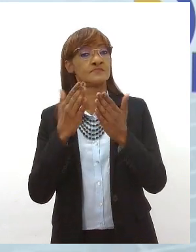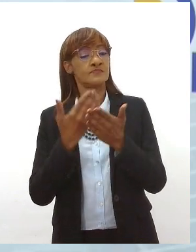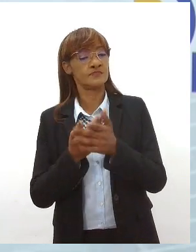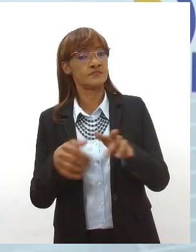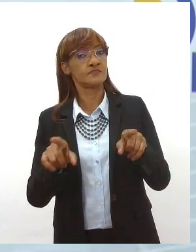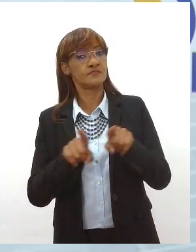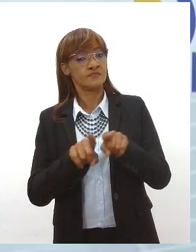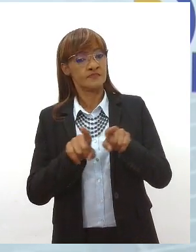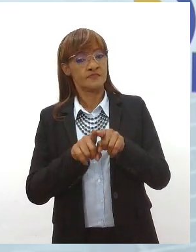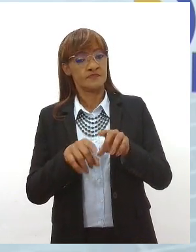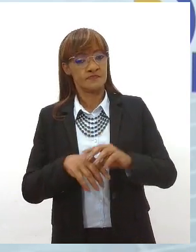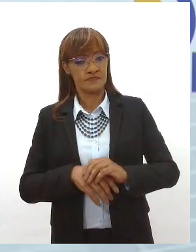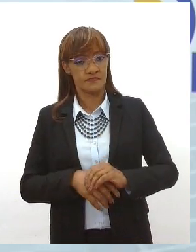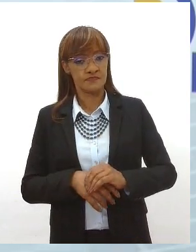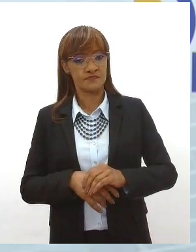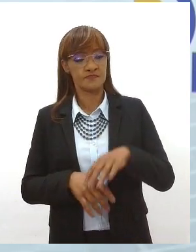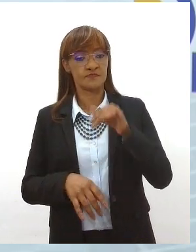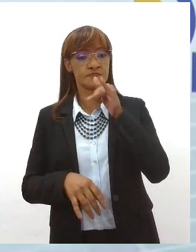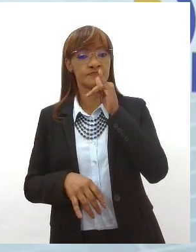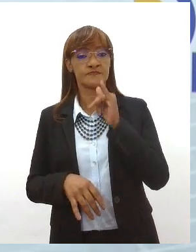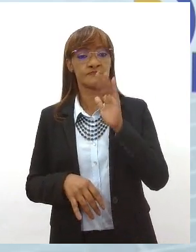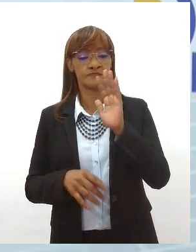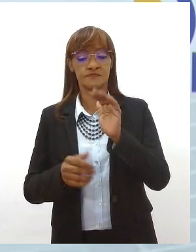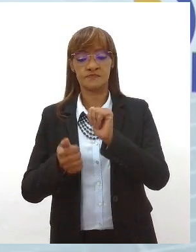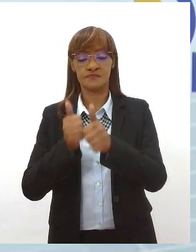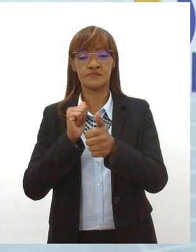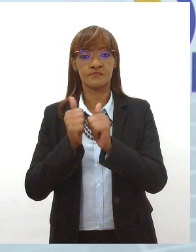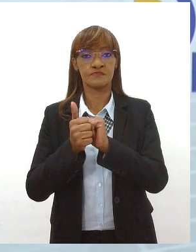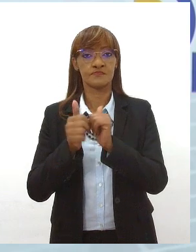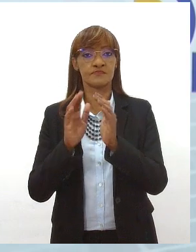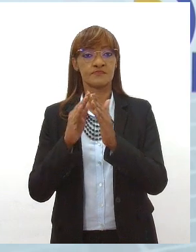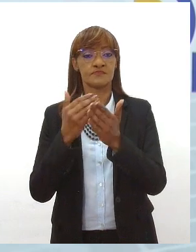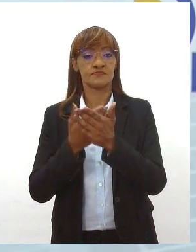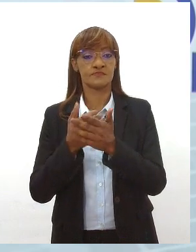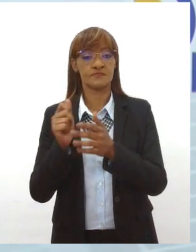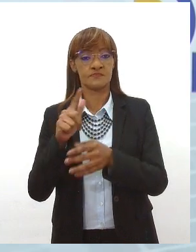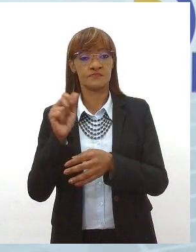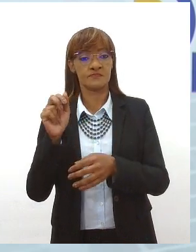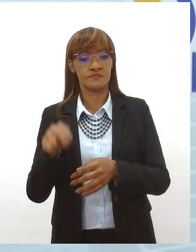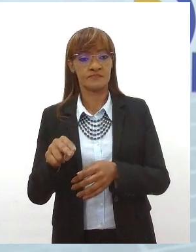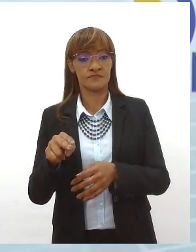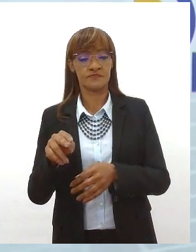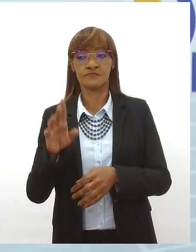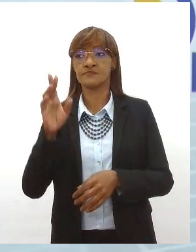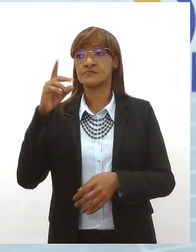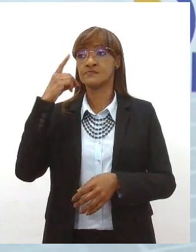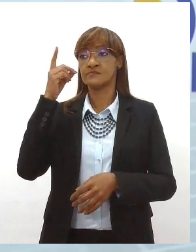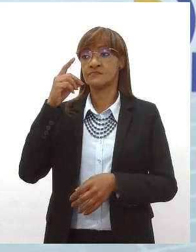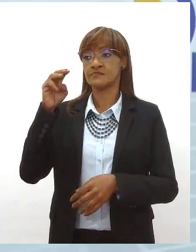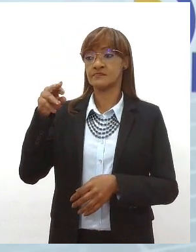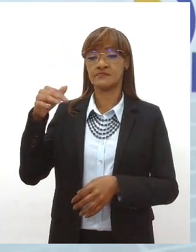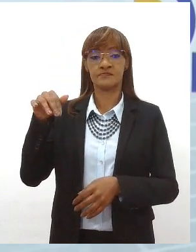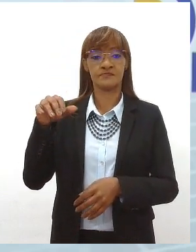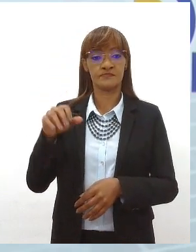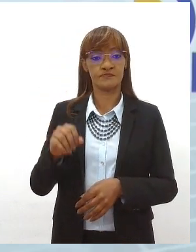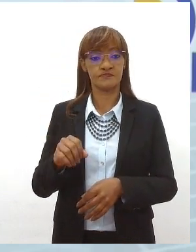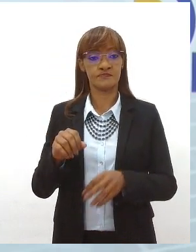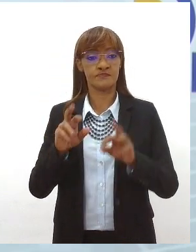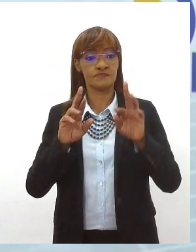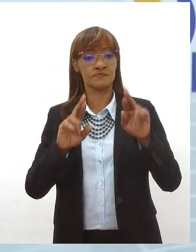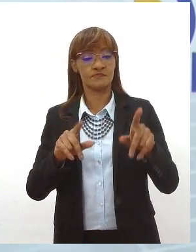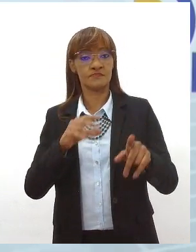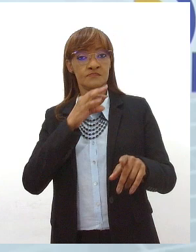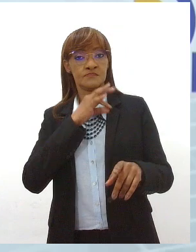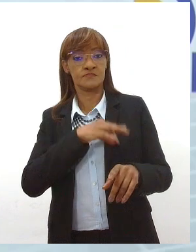complexo esportivo Allan Kardec. O deputado Marcos Oliveira falou sobre a diferença salarial entre homens e mulheres. Ele